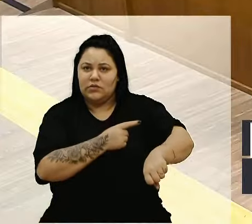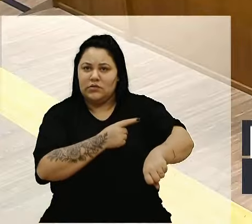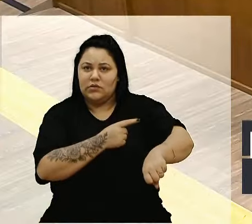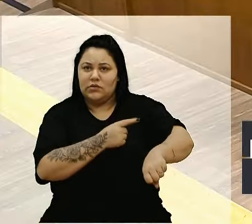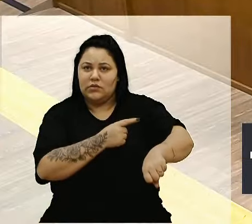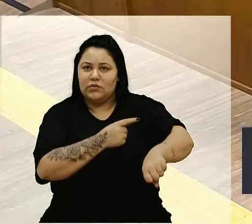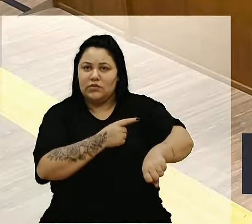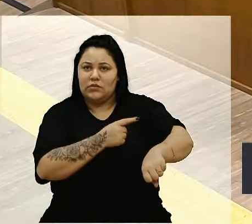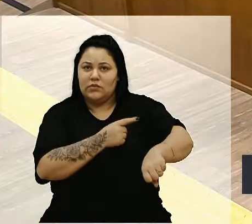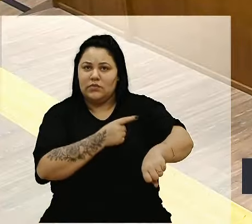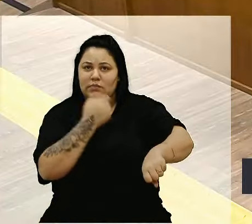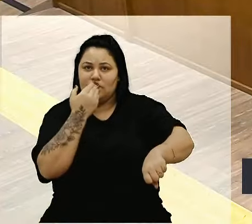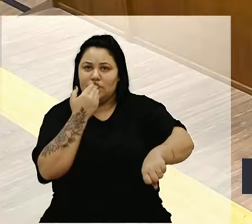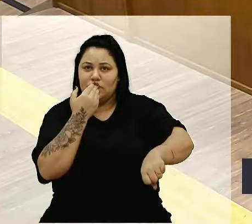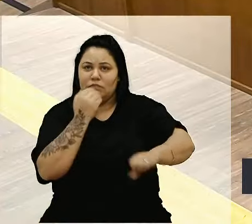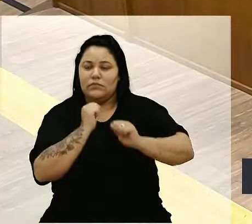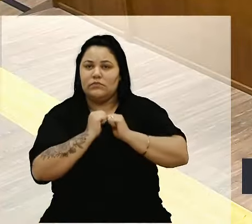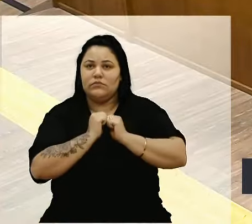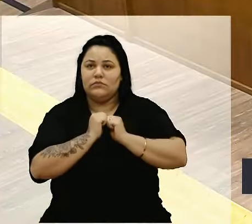Em declaração...